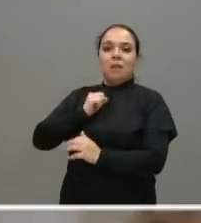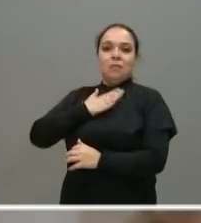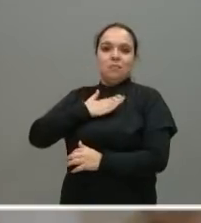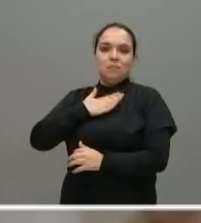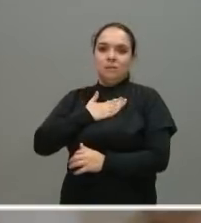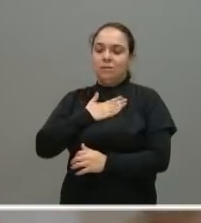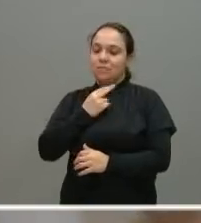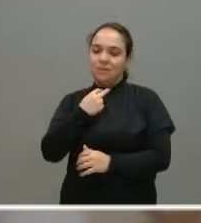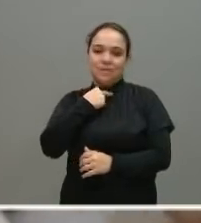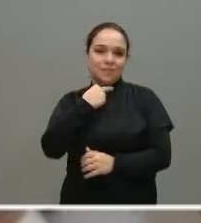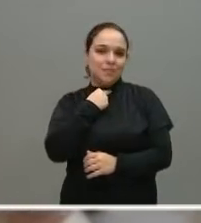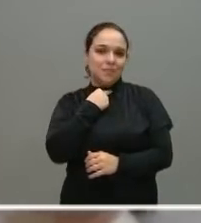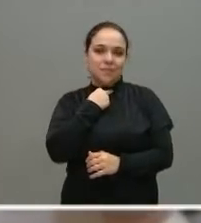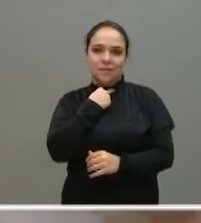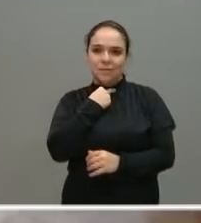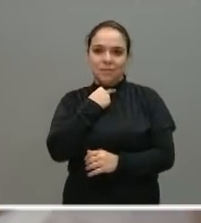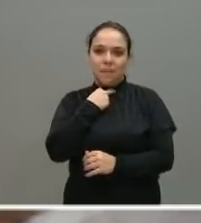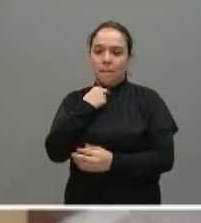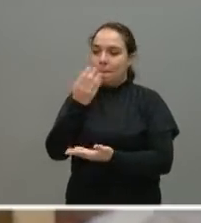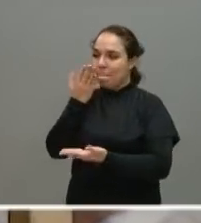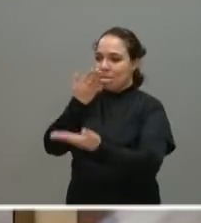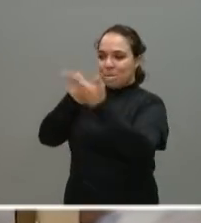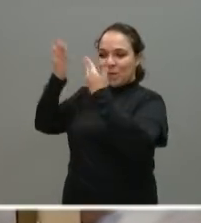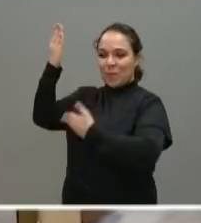Deus não quer nossa barganha,